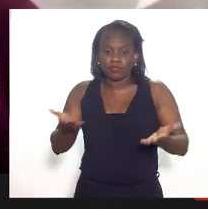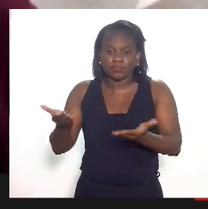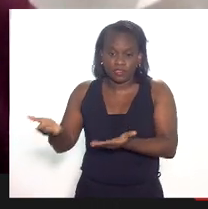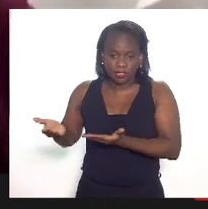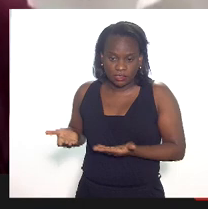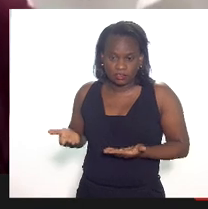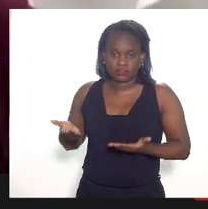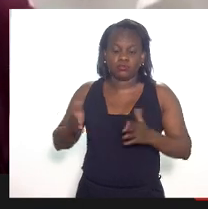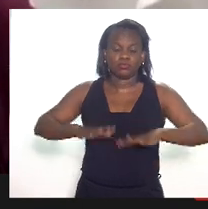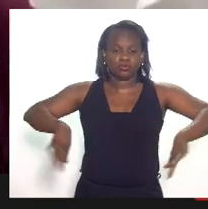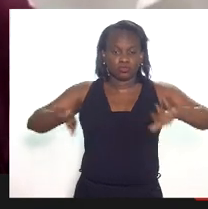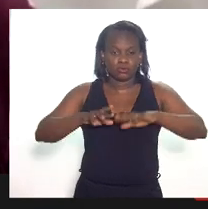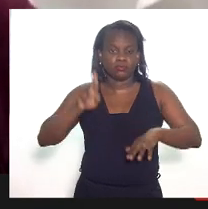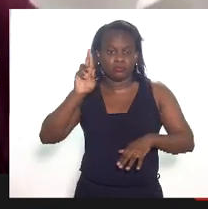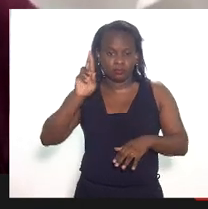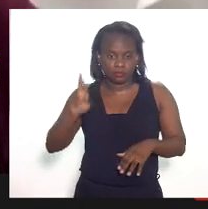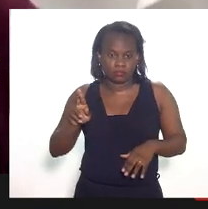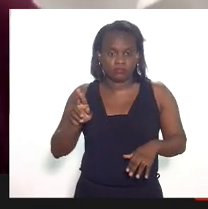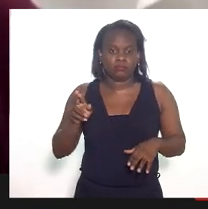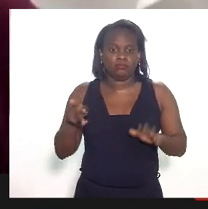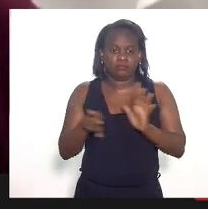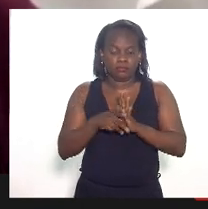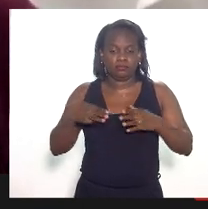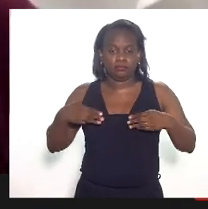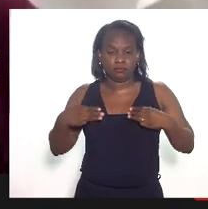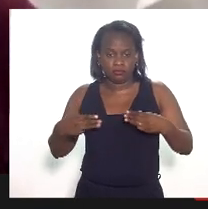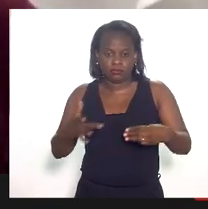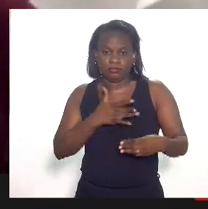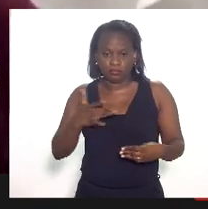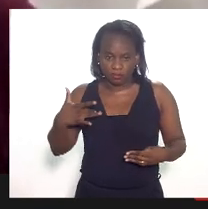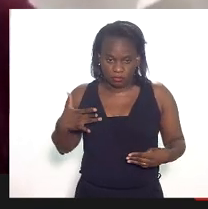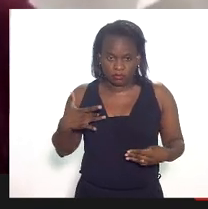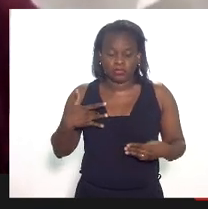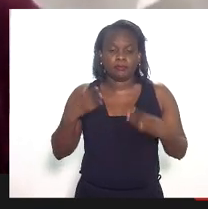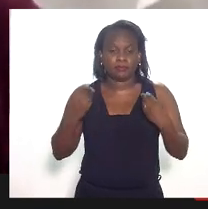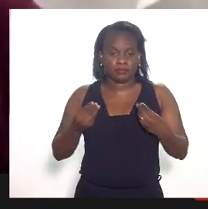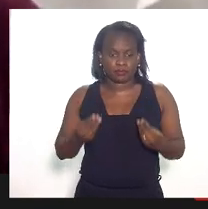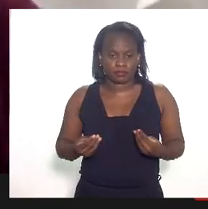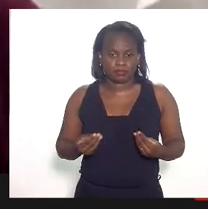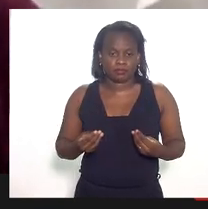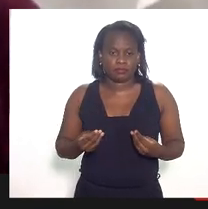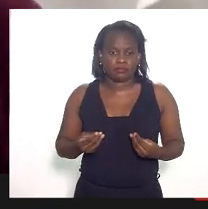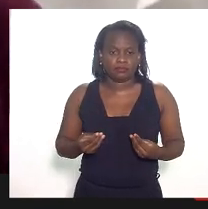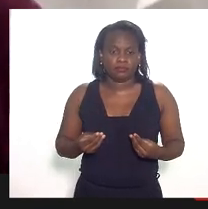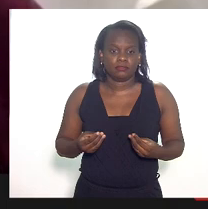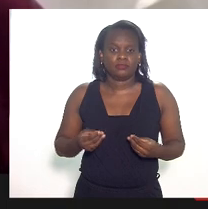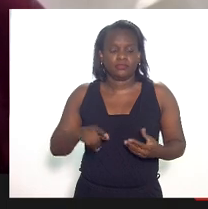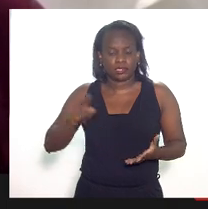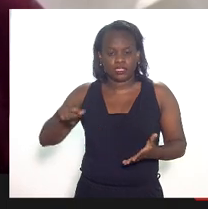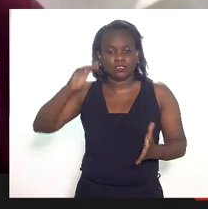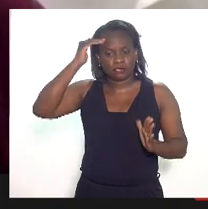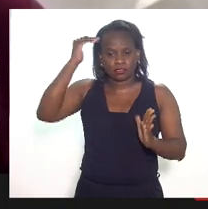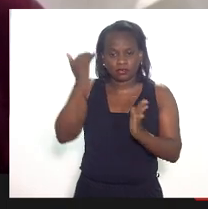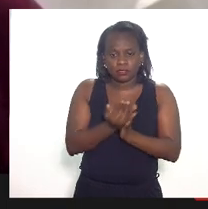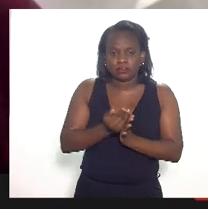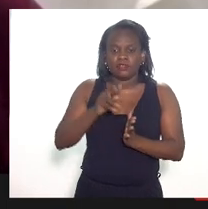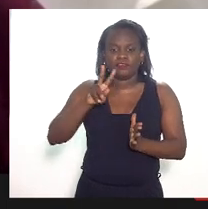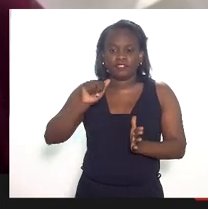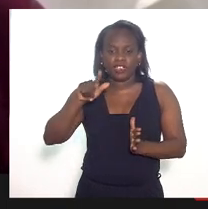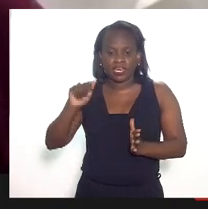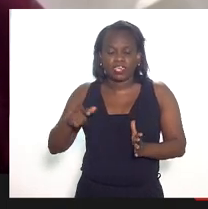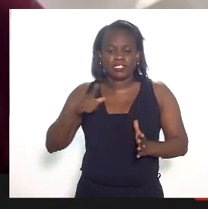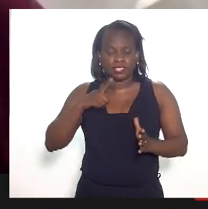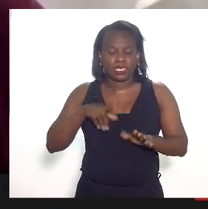convocação do representante do Ministério da Saúde para cumprir as vagas que estão